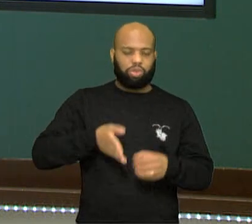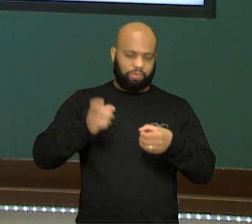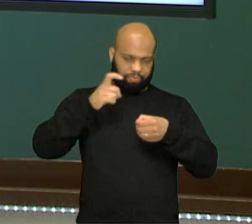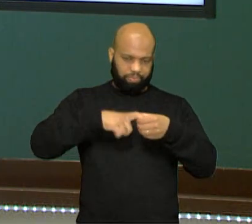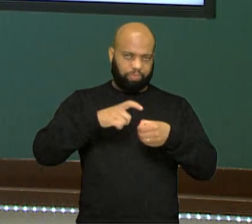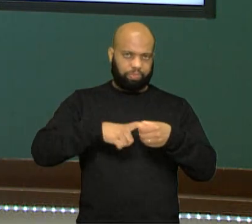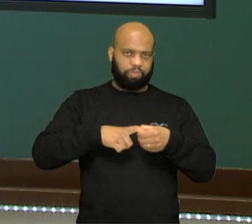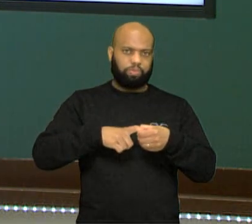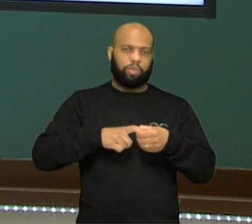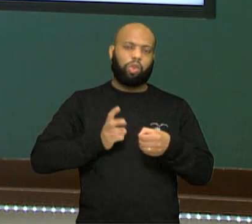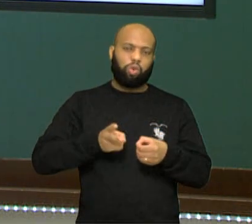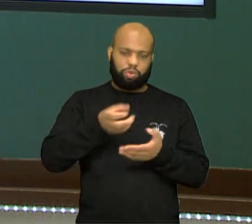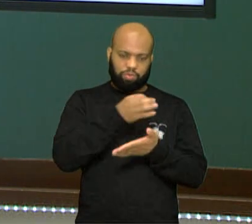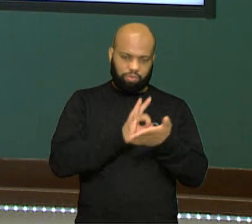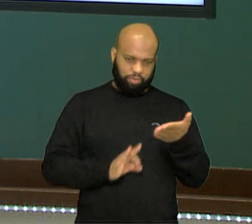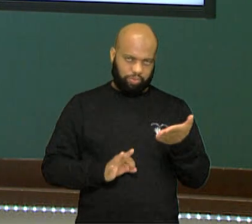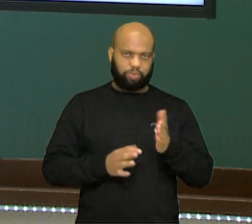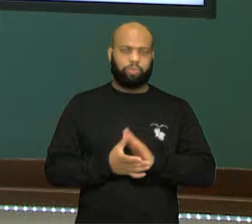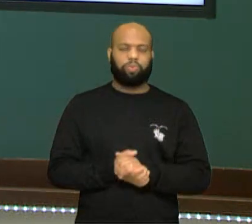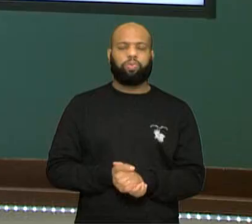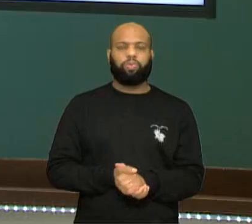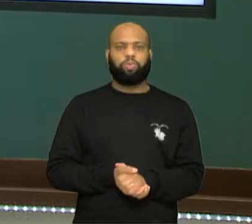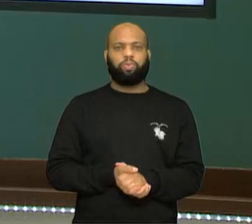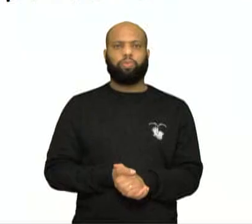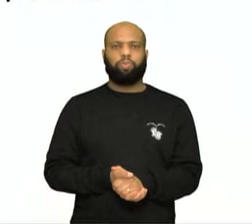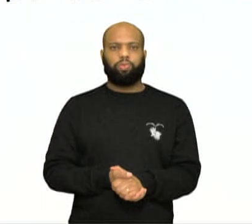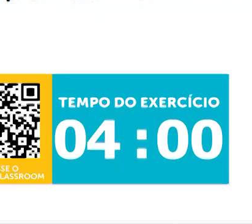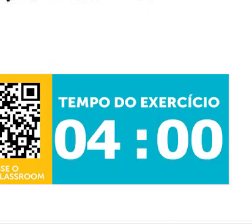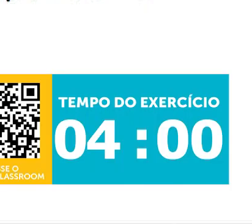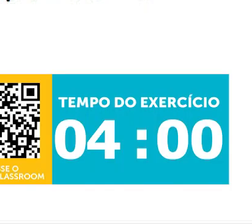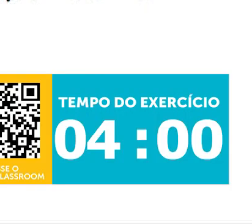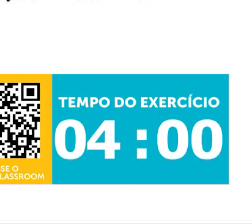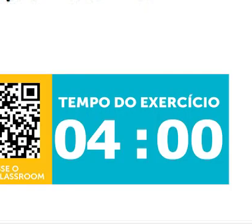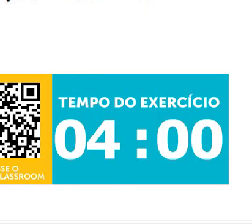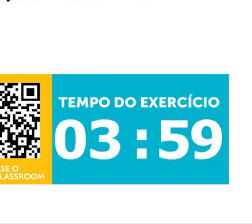pouquinho a gente volta para conferir o resultado.